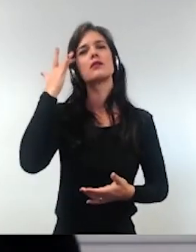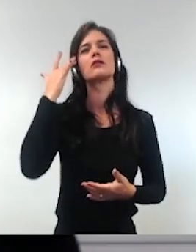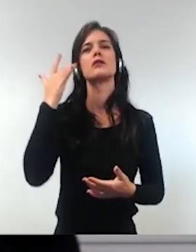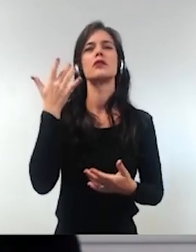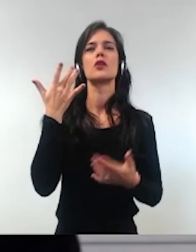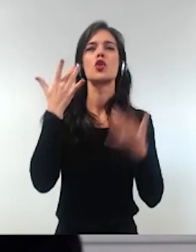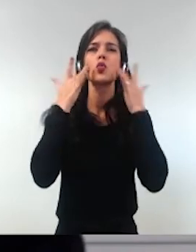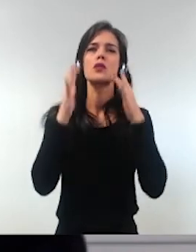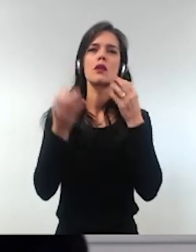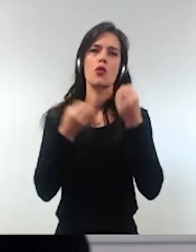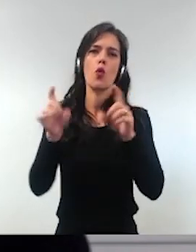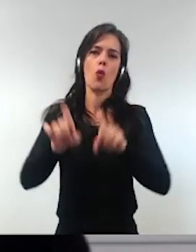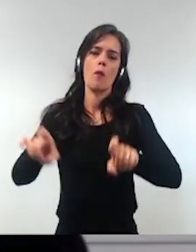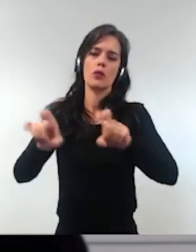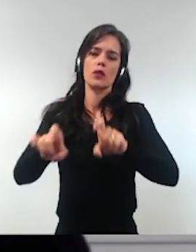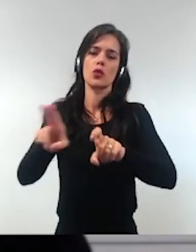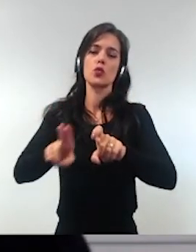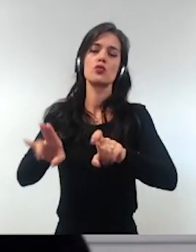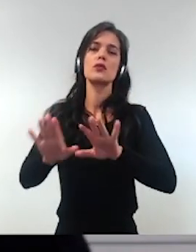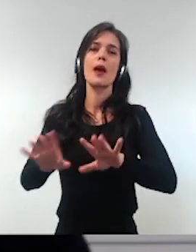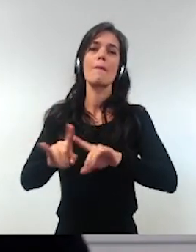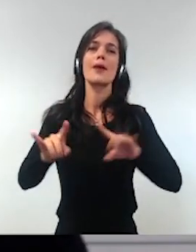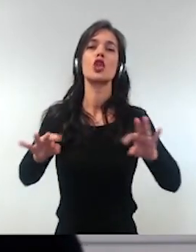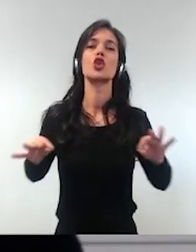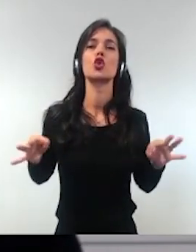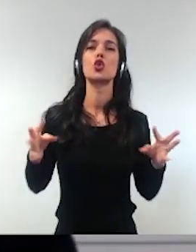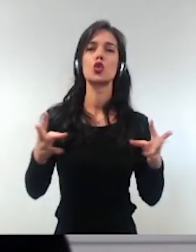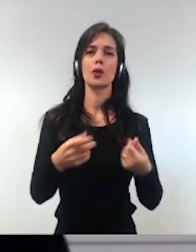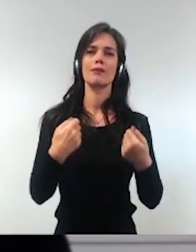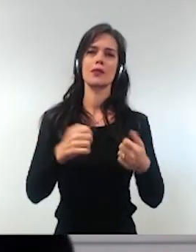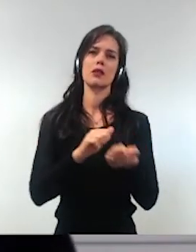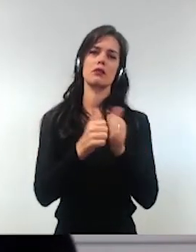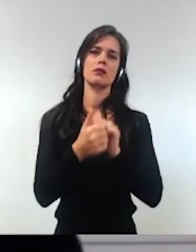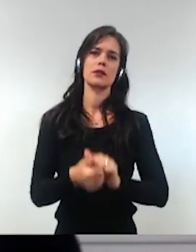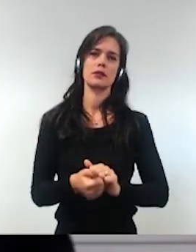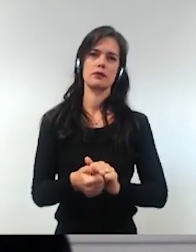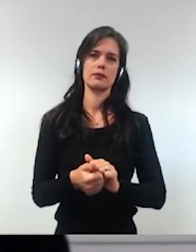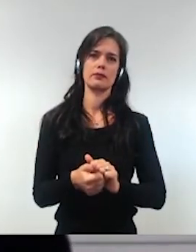computador. Mas todos nós tivemos que nos adaptar.